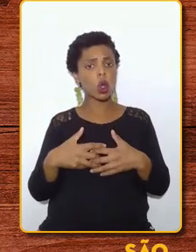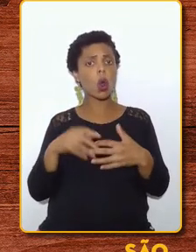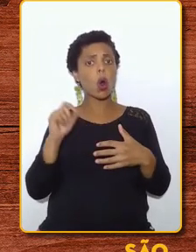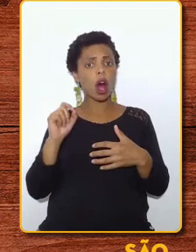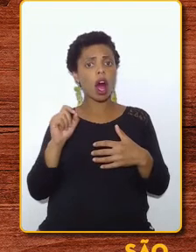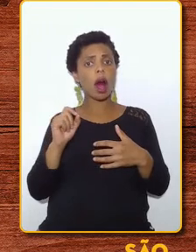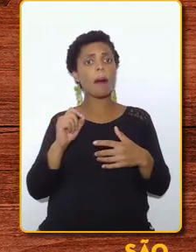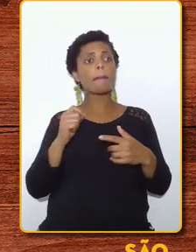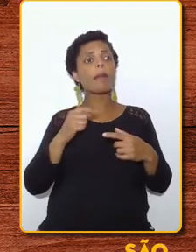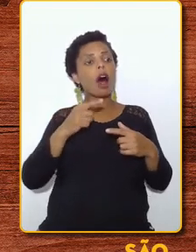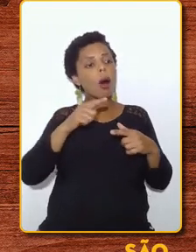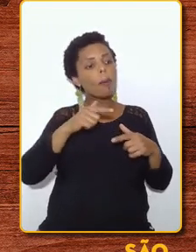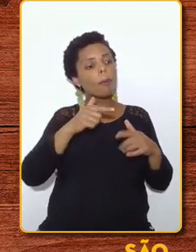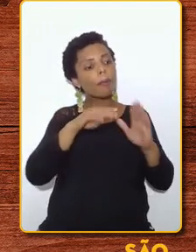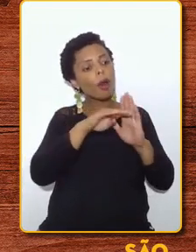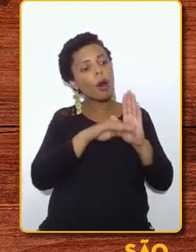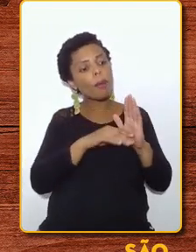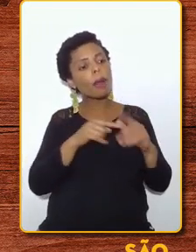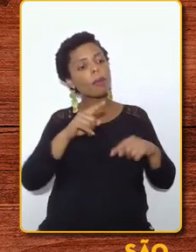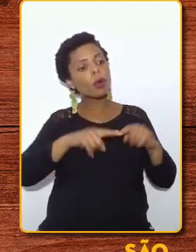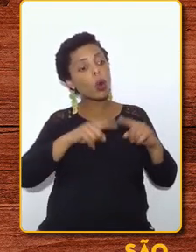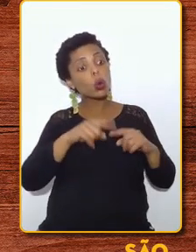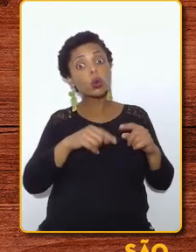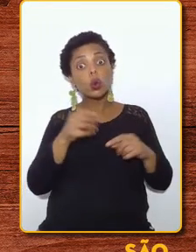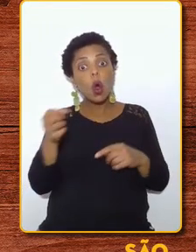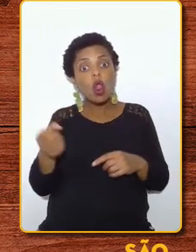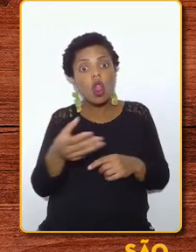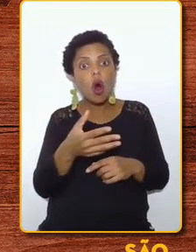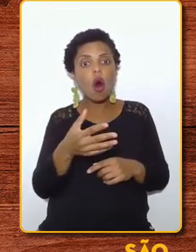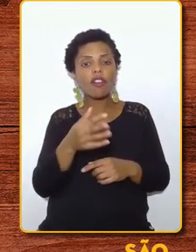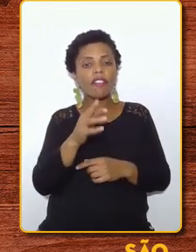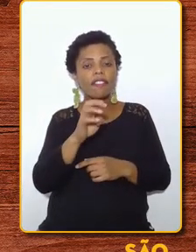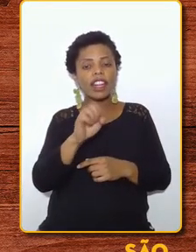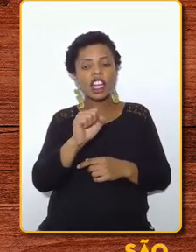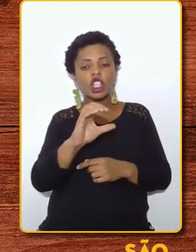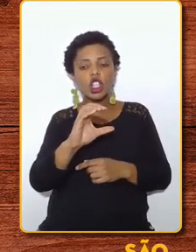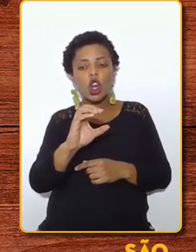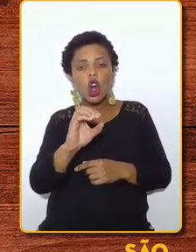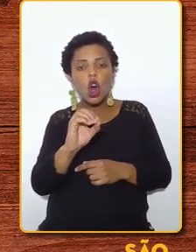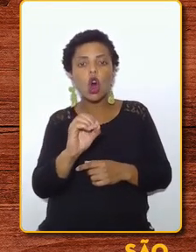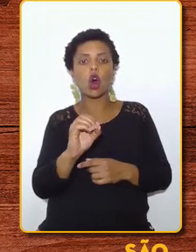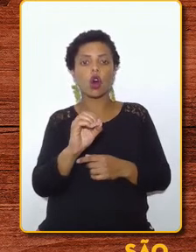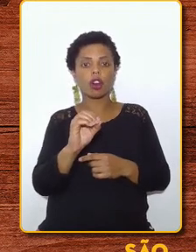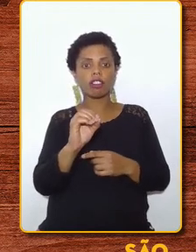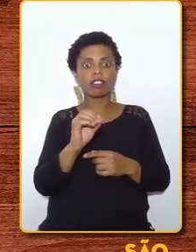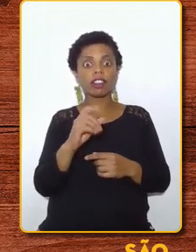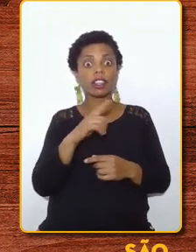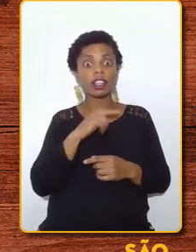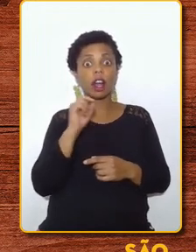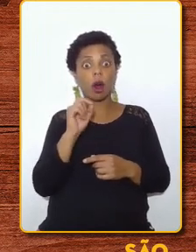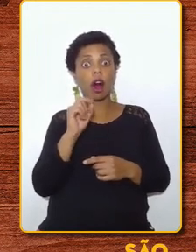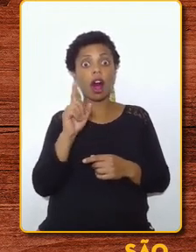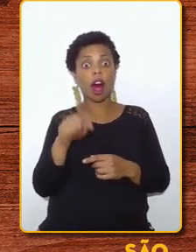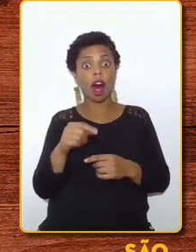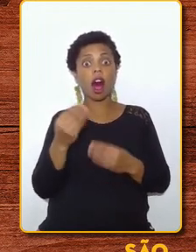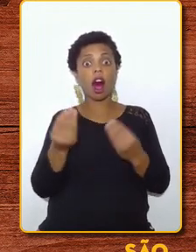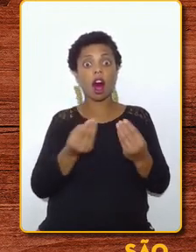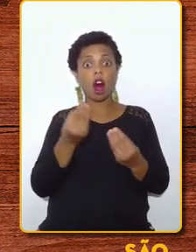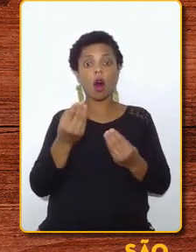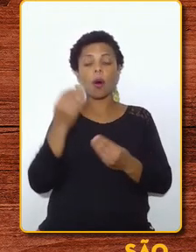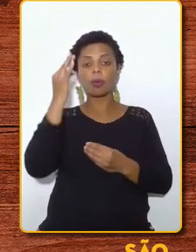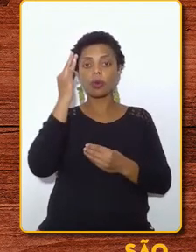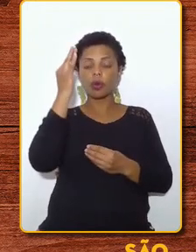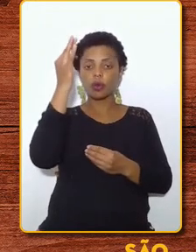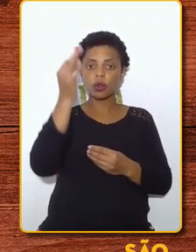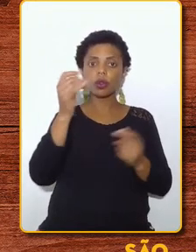proximidade, produtos frescos, que tem razão, João Paulo, é o grande espaço e papel futuro, na minha opinião, da